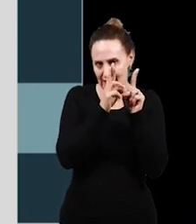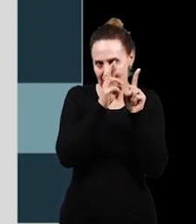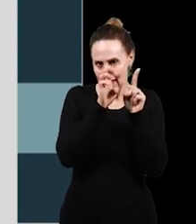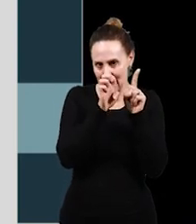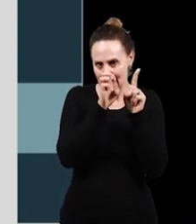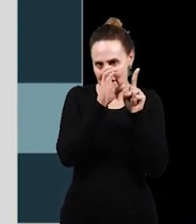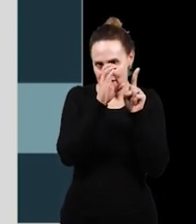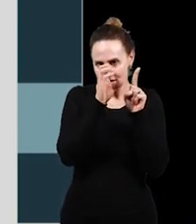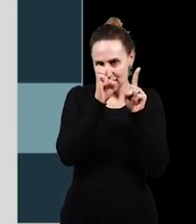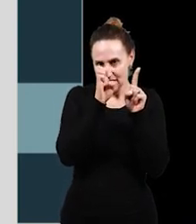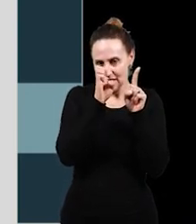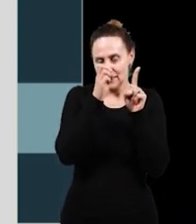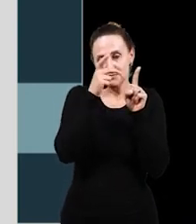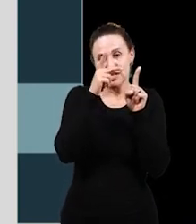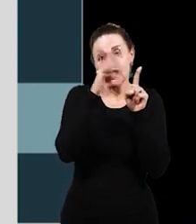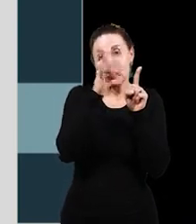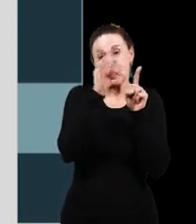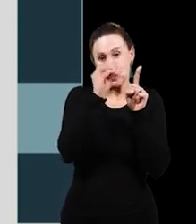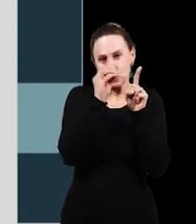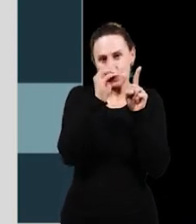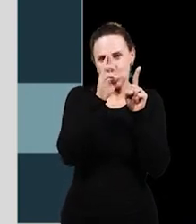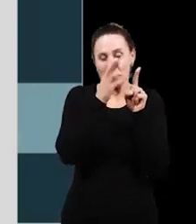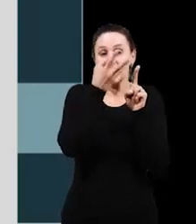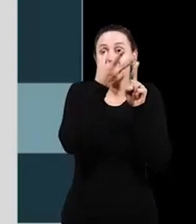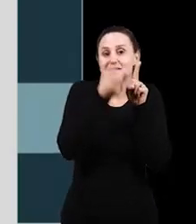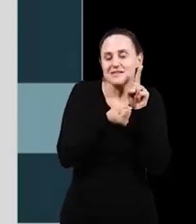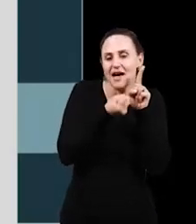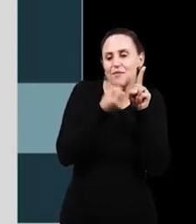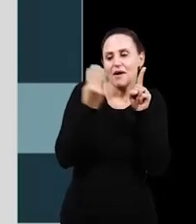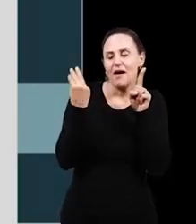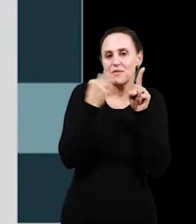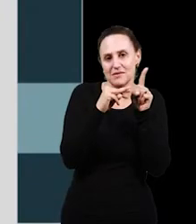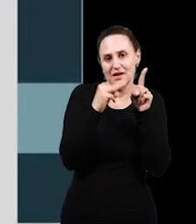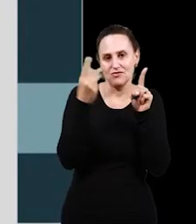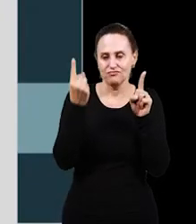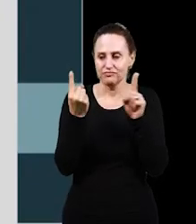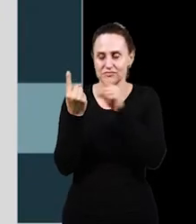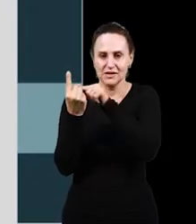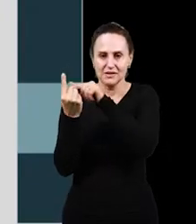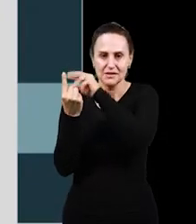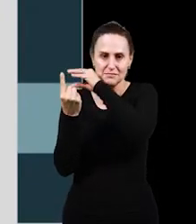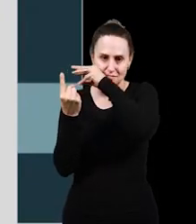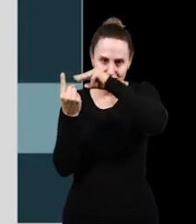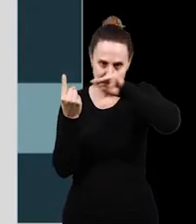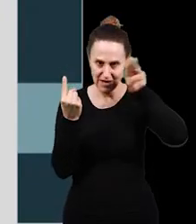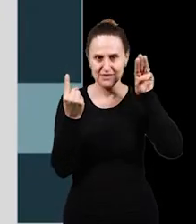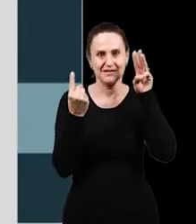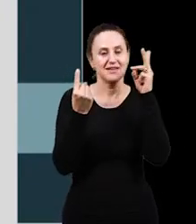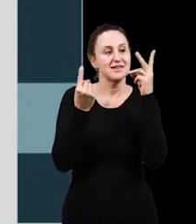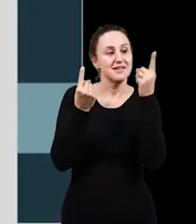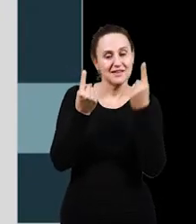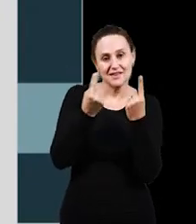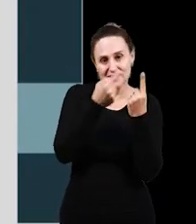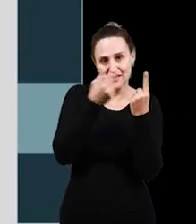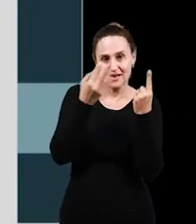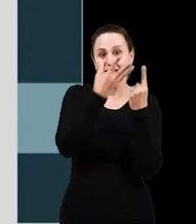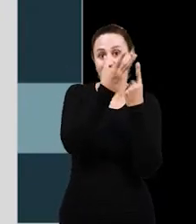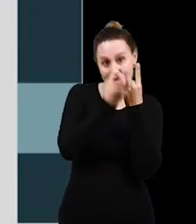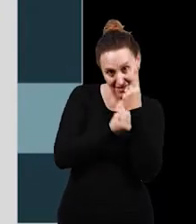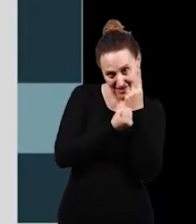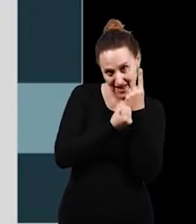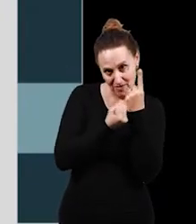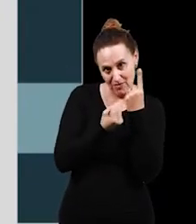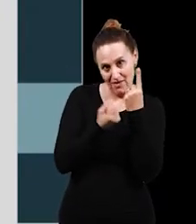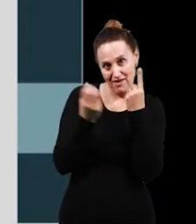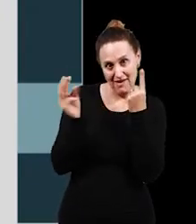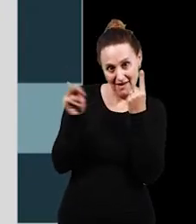eu acho que é essa esse esquema alimentar da comunicação ele é bastante difundido até hoje Se